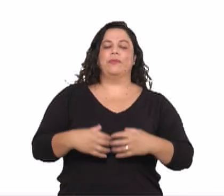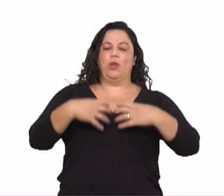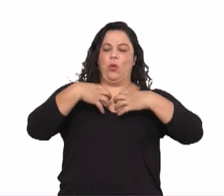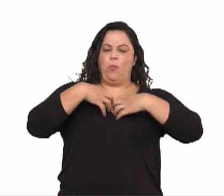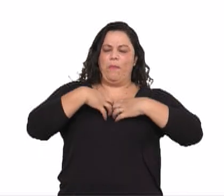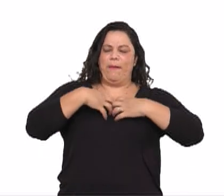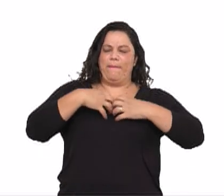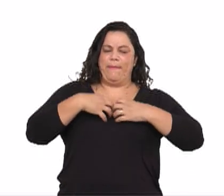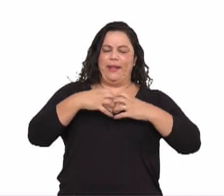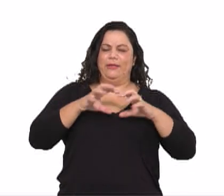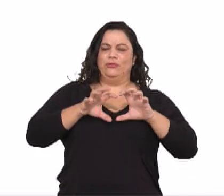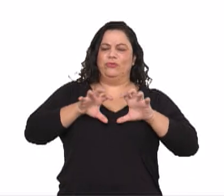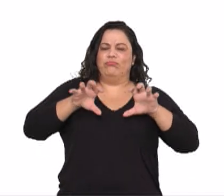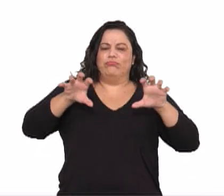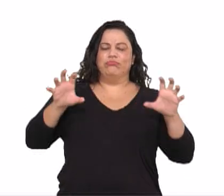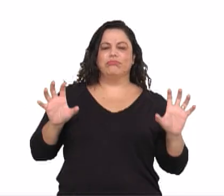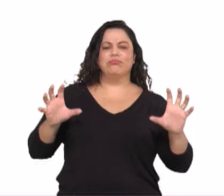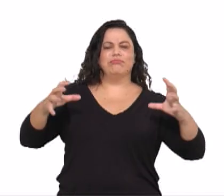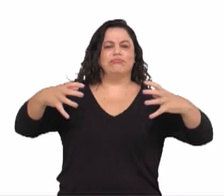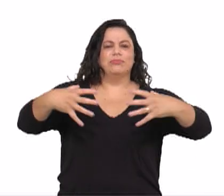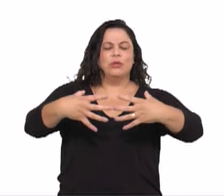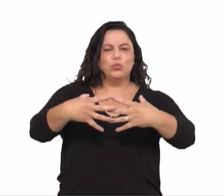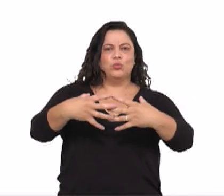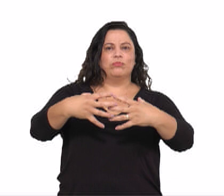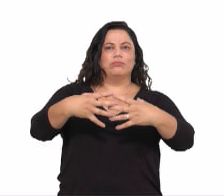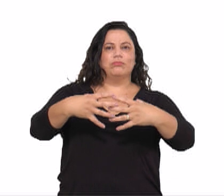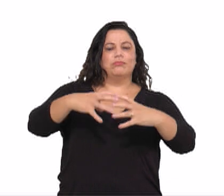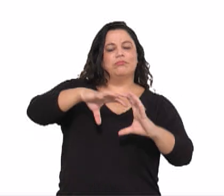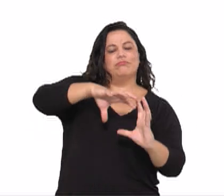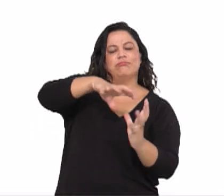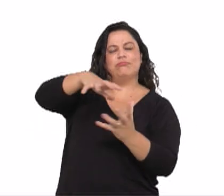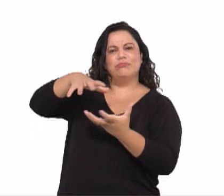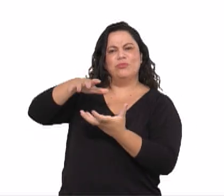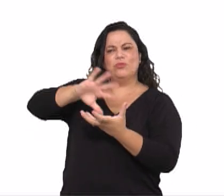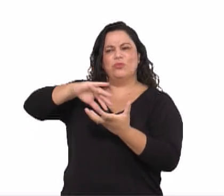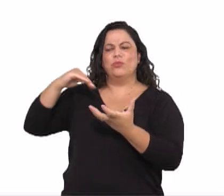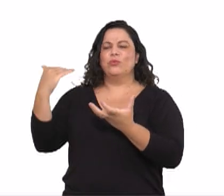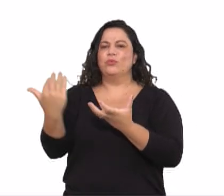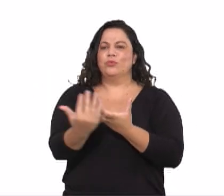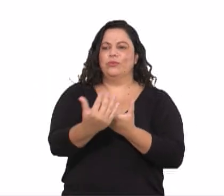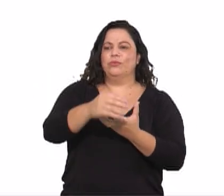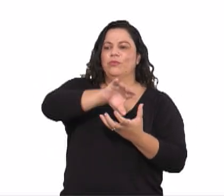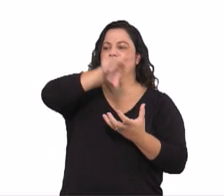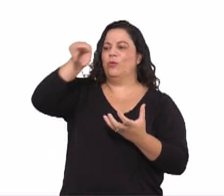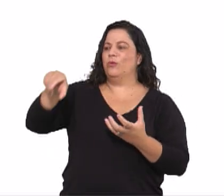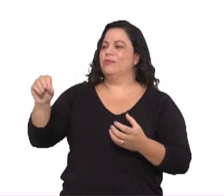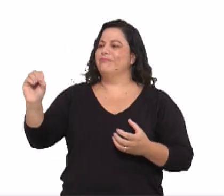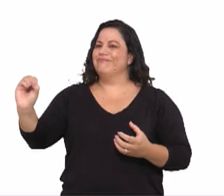mundo. Outra parte é ninguém. Fundo sem fundo. Olha que